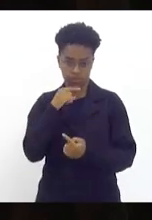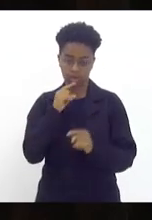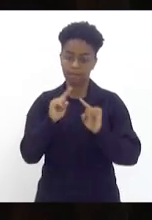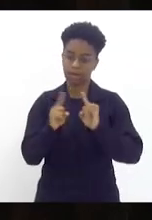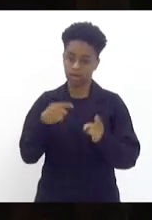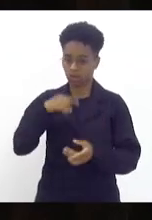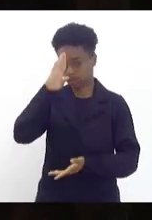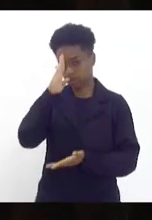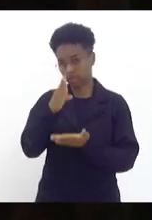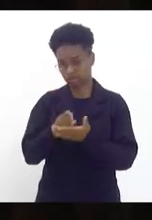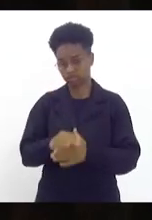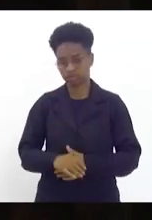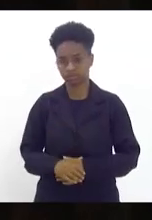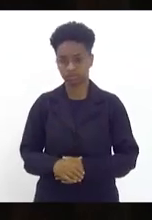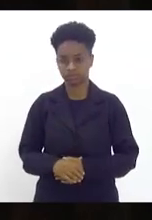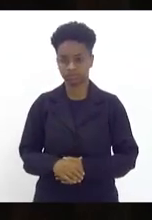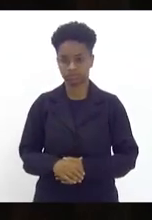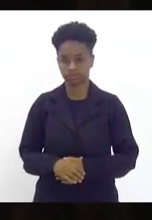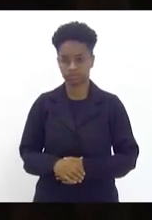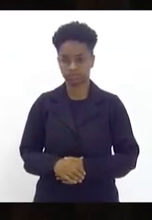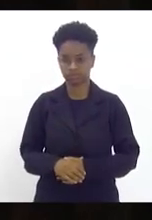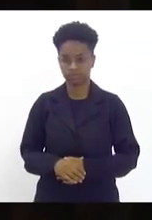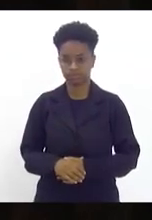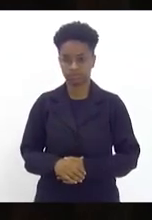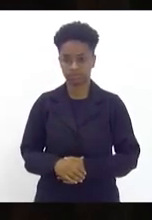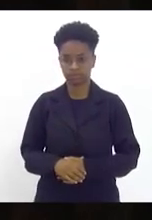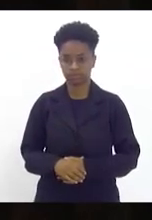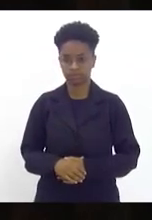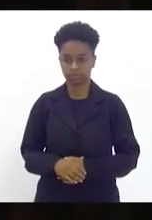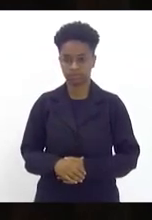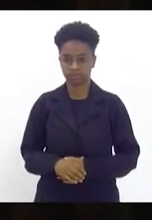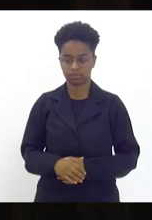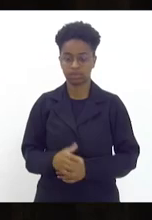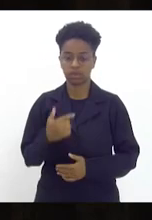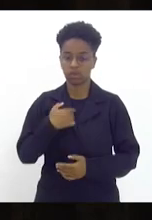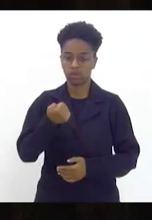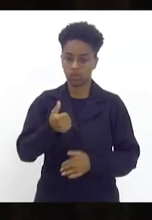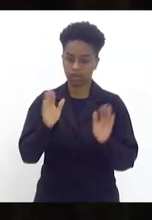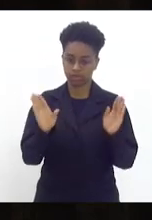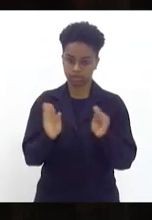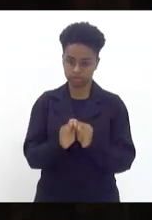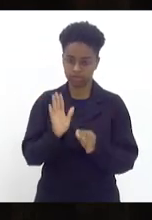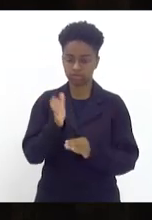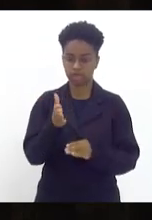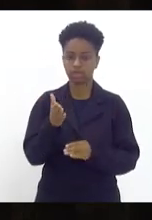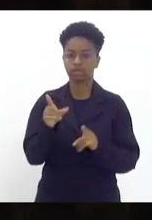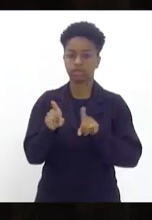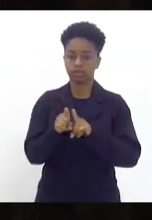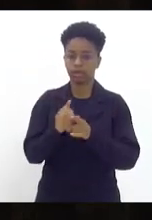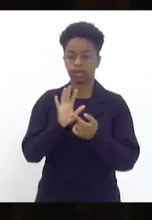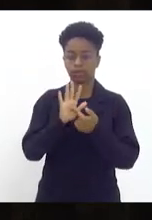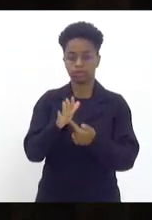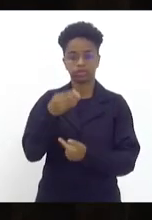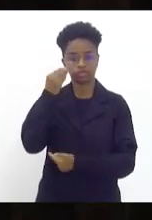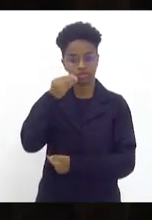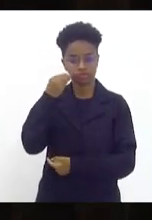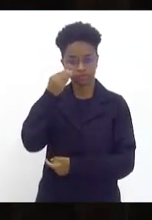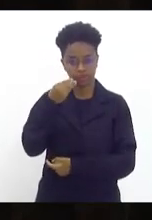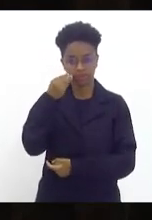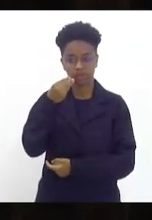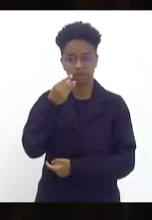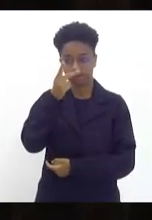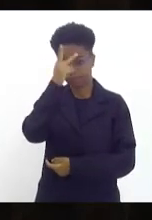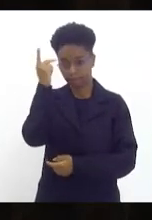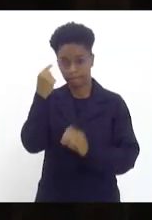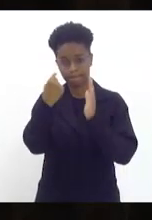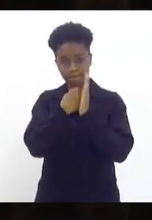acredito nisso. Né? Eu queria também, já terminando, compartilhar a experiência que eu estou, porque as pessoas me perguntam, como é que